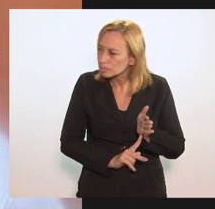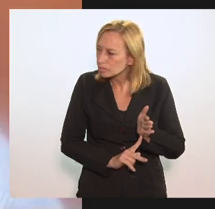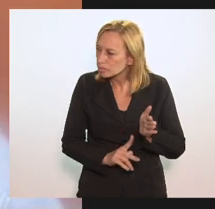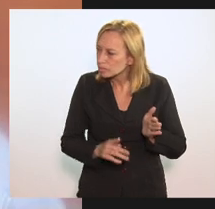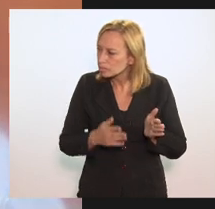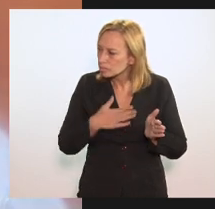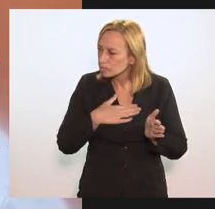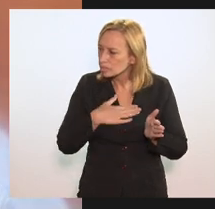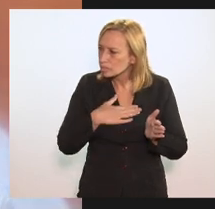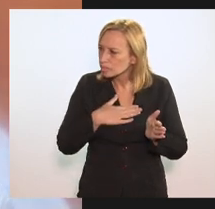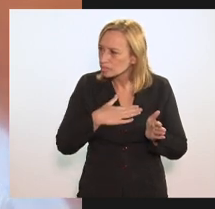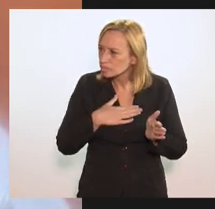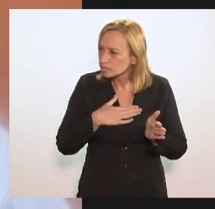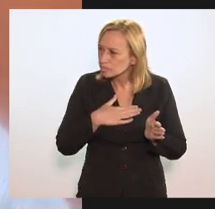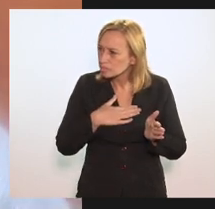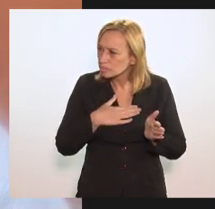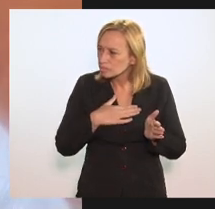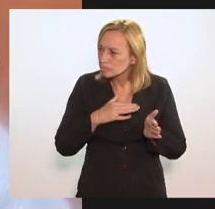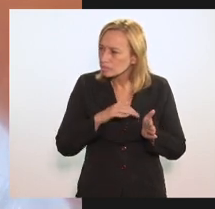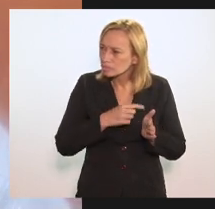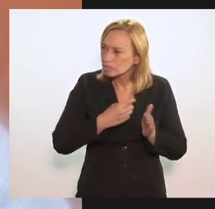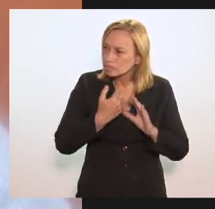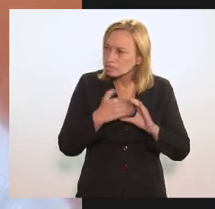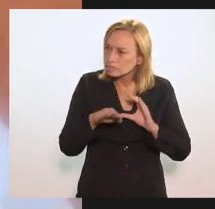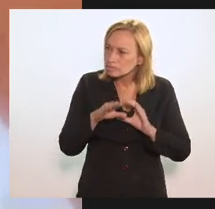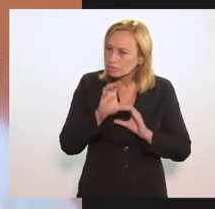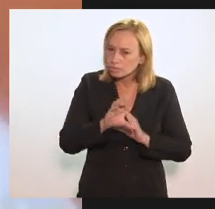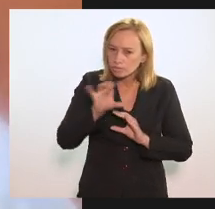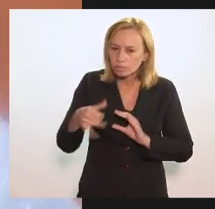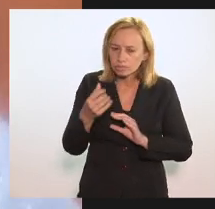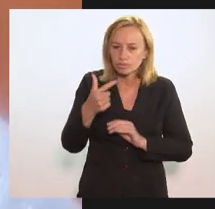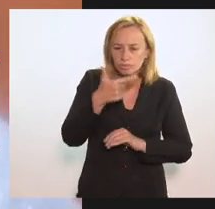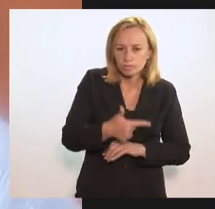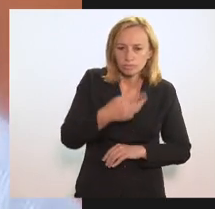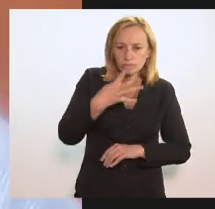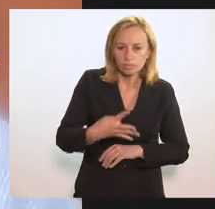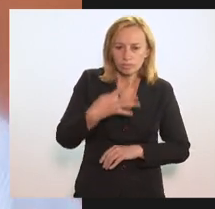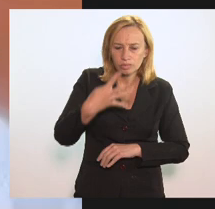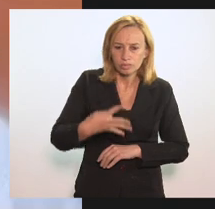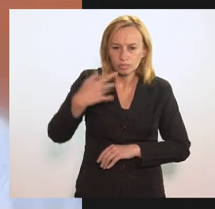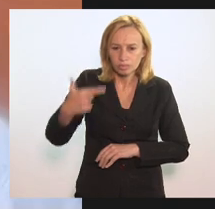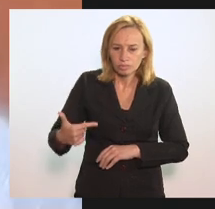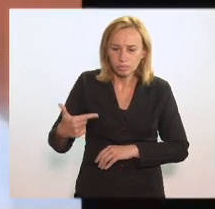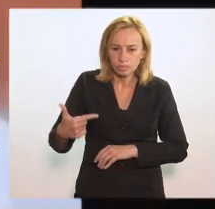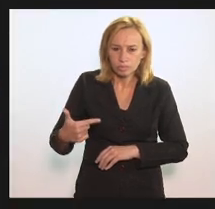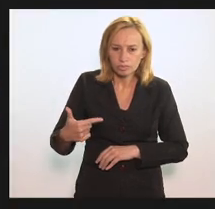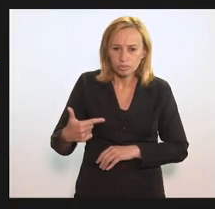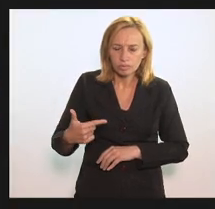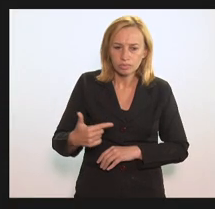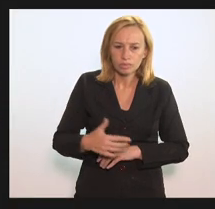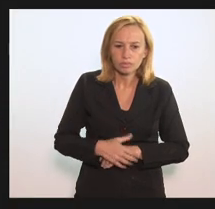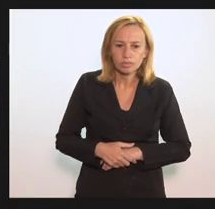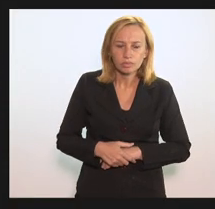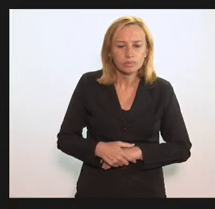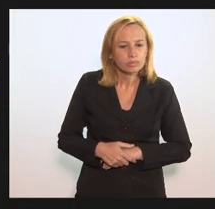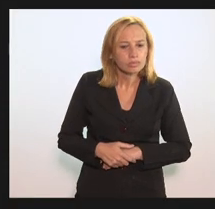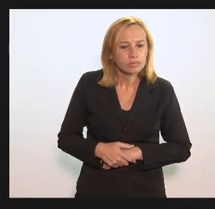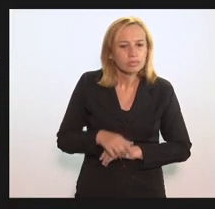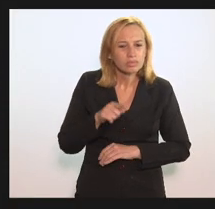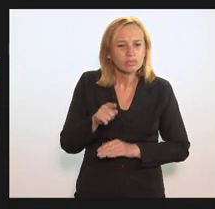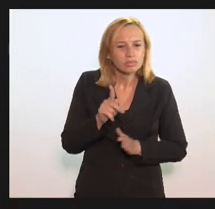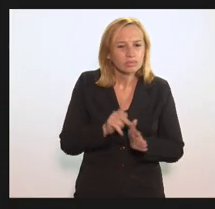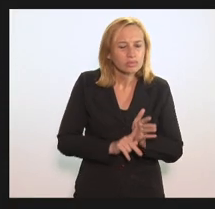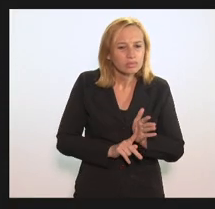fosse emitido à CCJ é o 2442? Isso. Mas esse